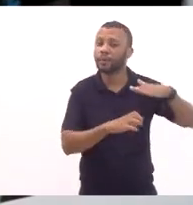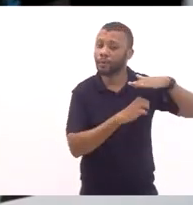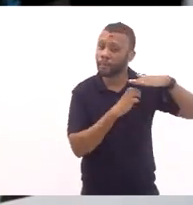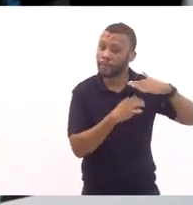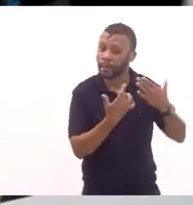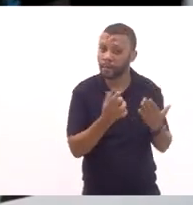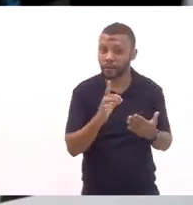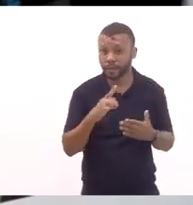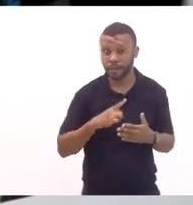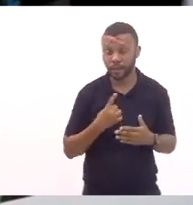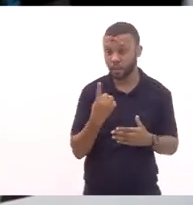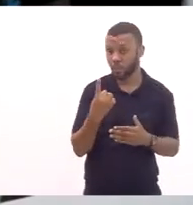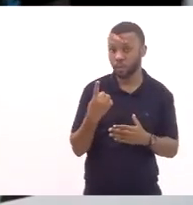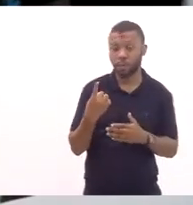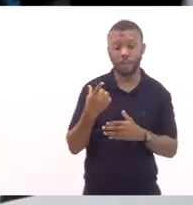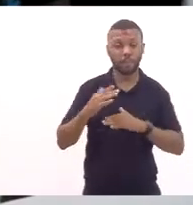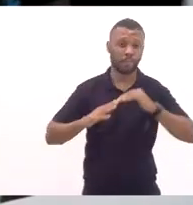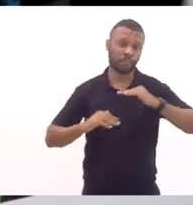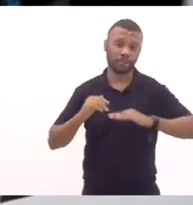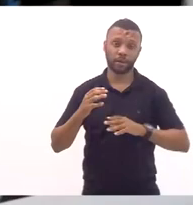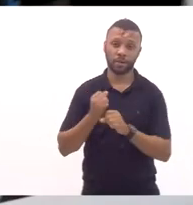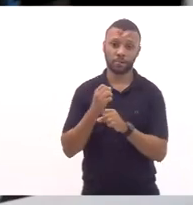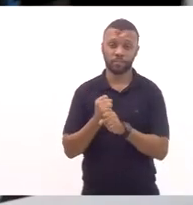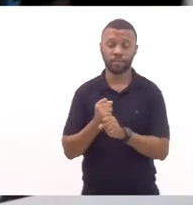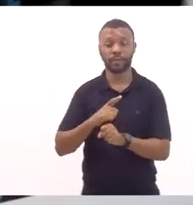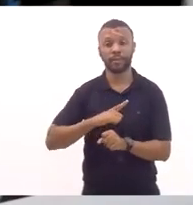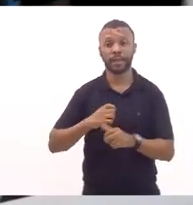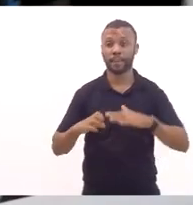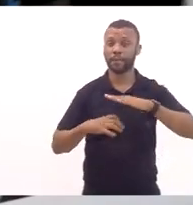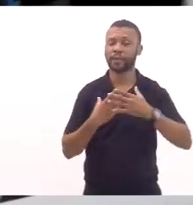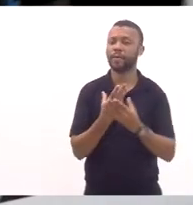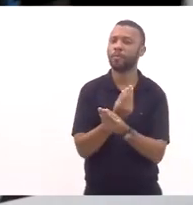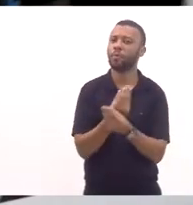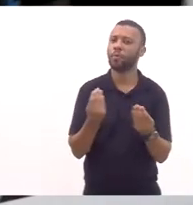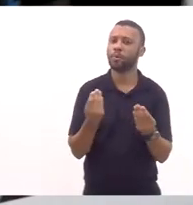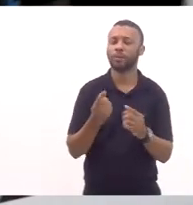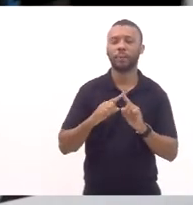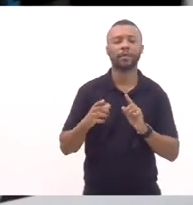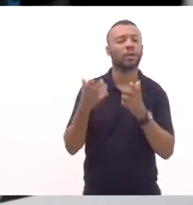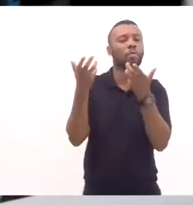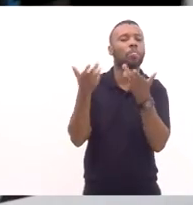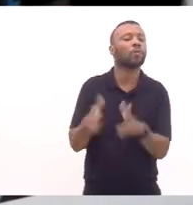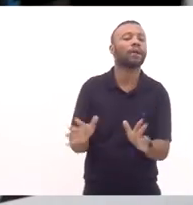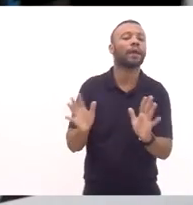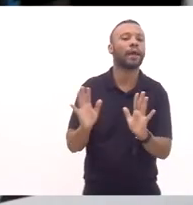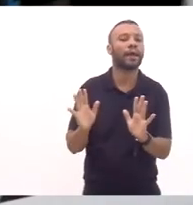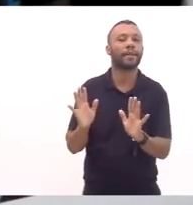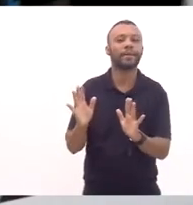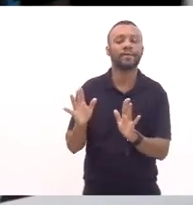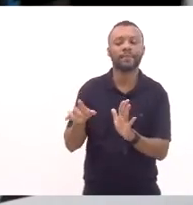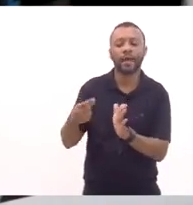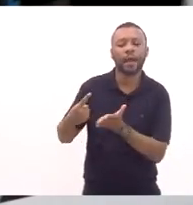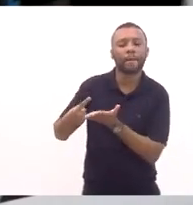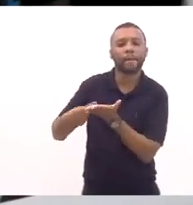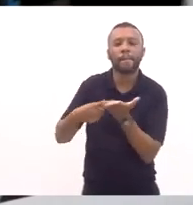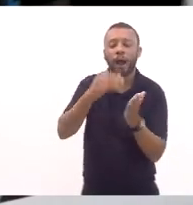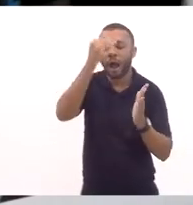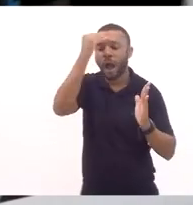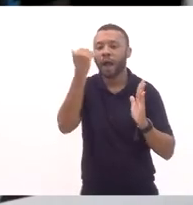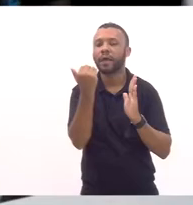que só tem um contador, tem empresas que têm muitos, mas eles não querem fazer a convenção.